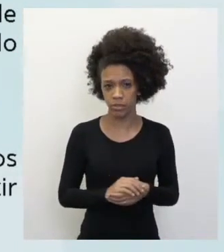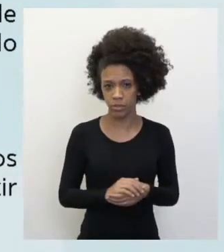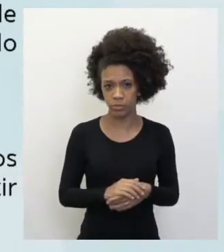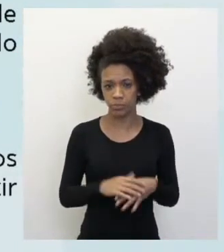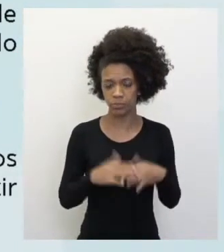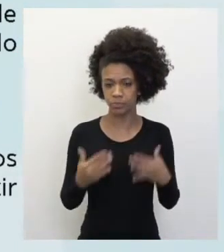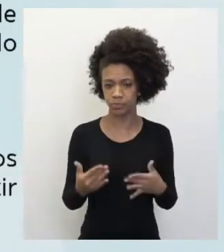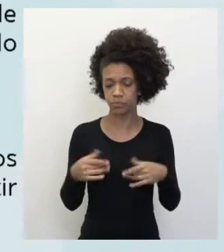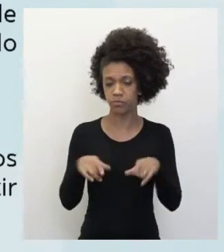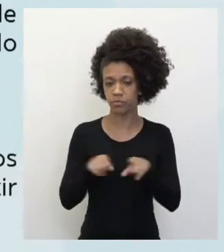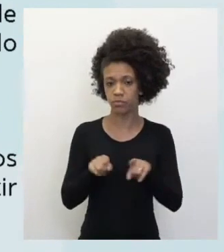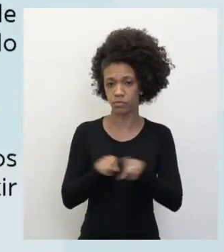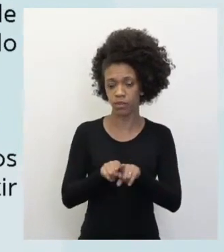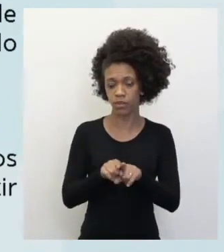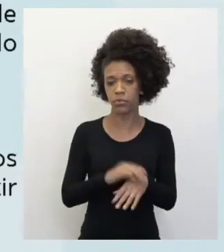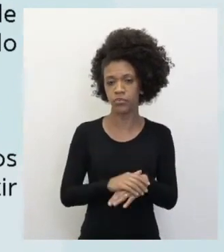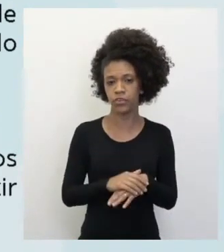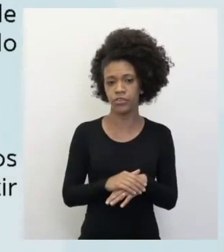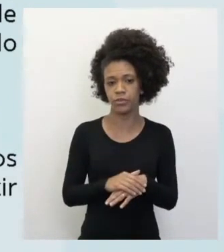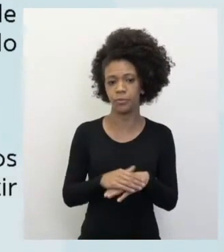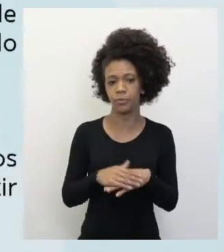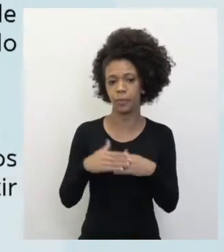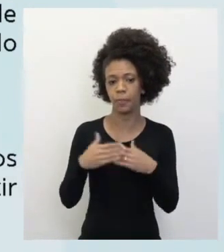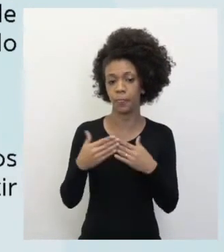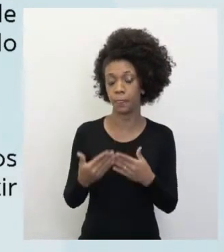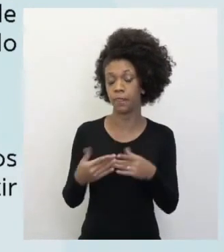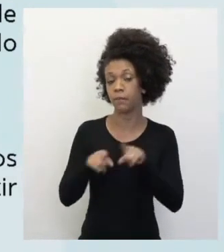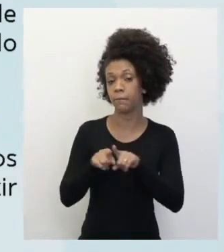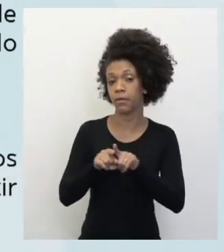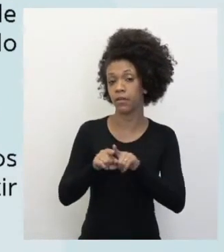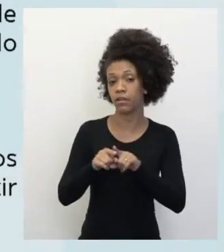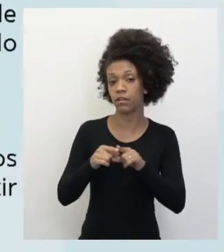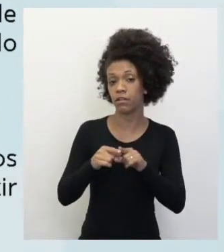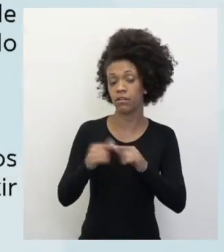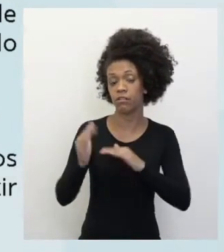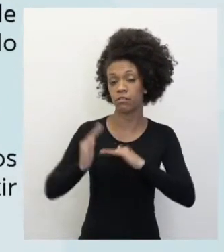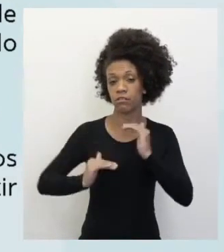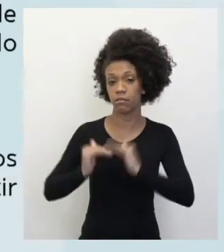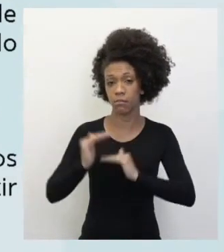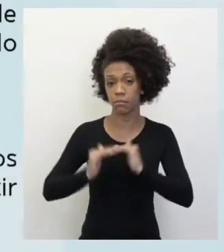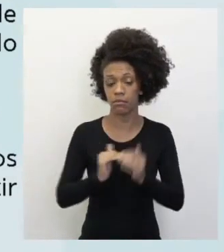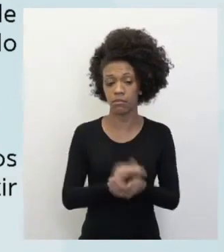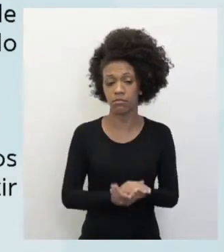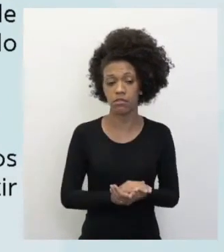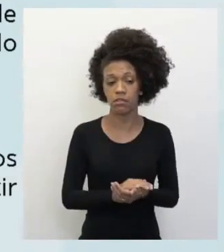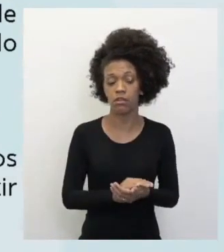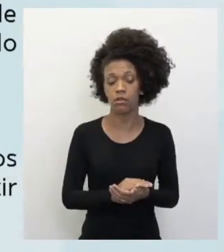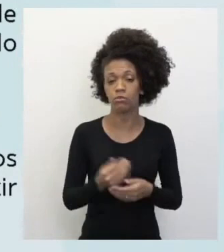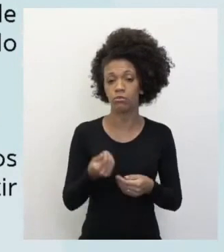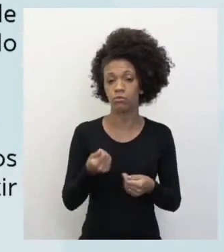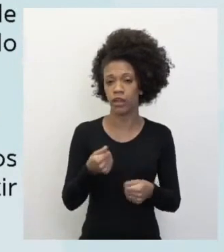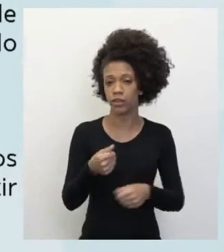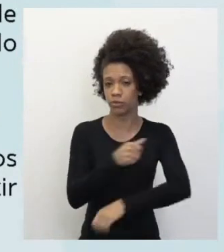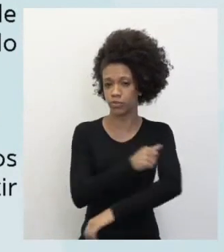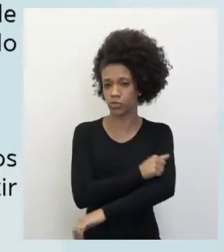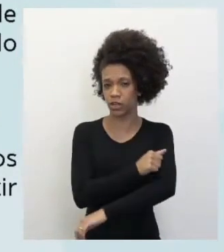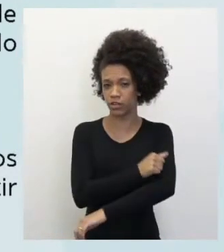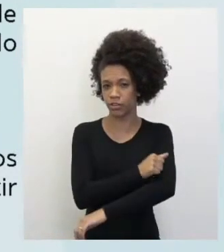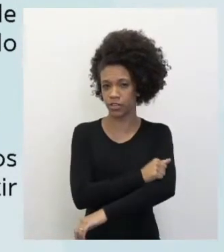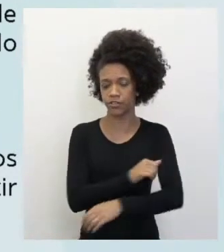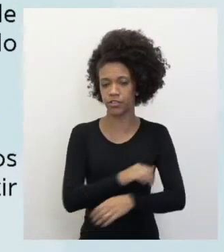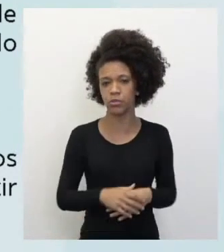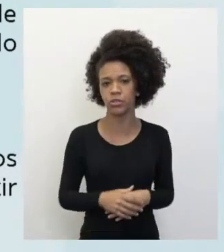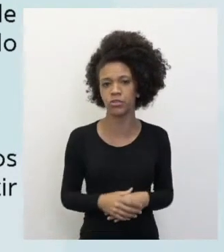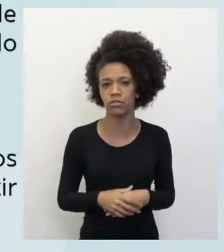conhecimento, bem como promover a prática de metodologias ativas, favorecendo o protagonismo do estudante no processo de aprendizagem. Então, hoje a